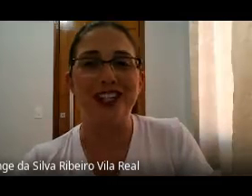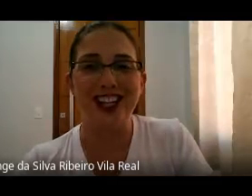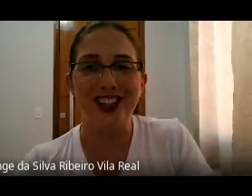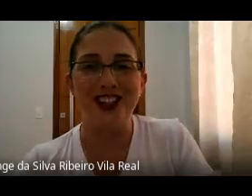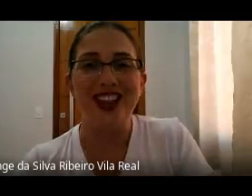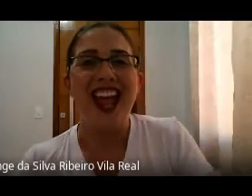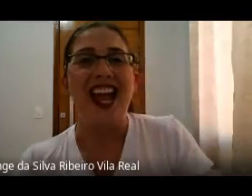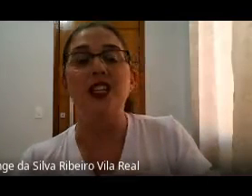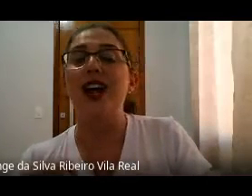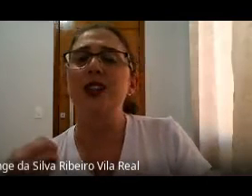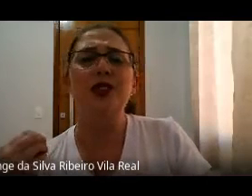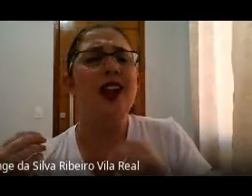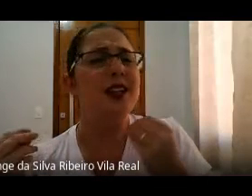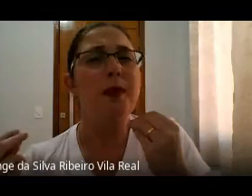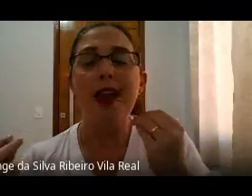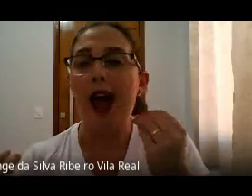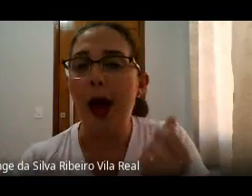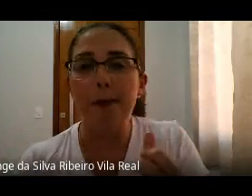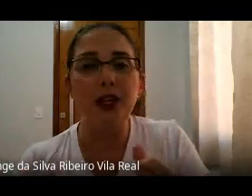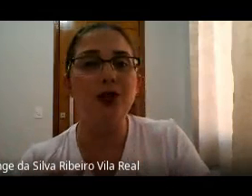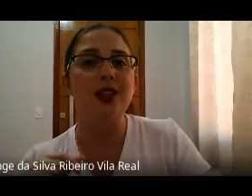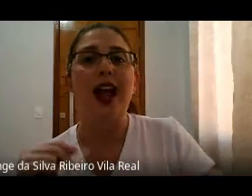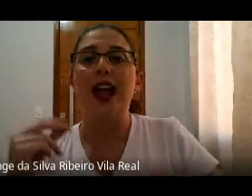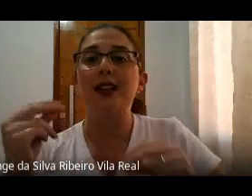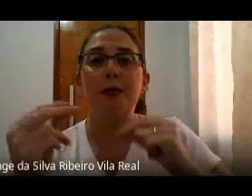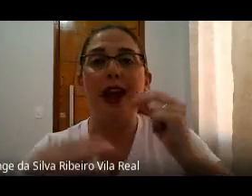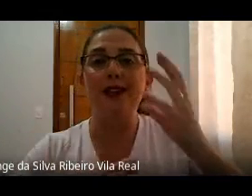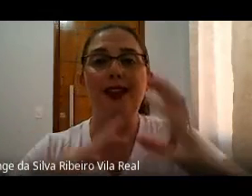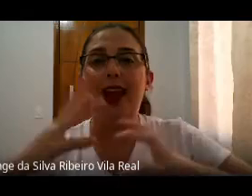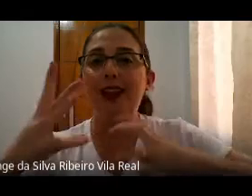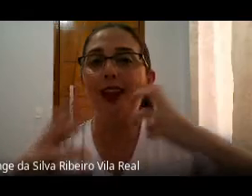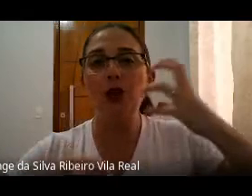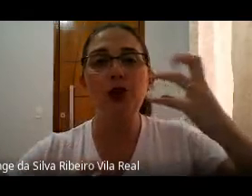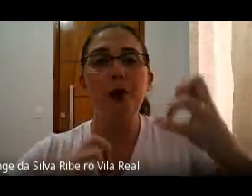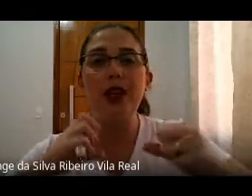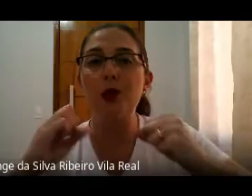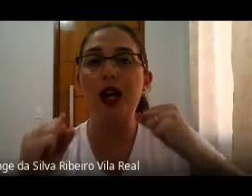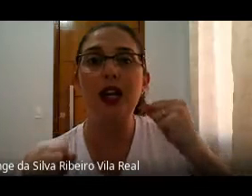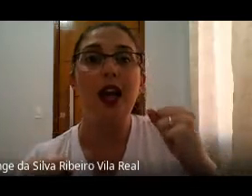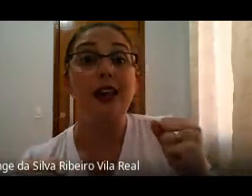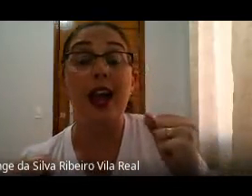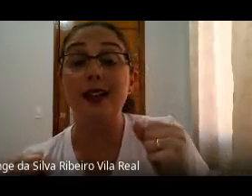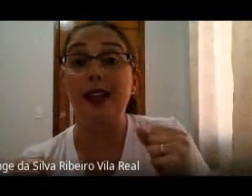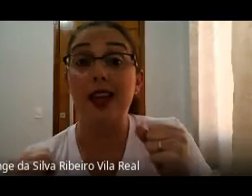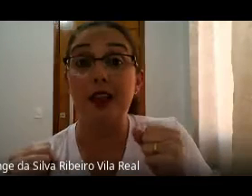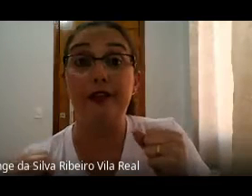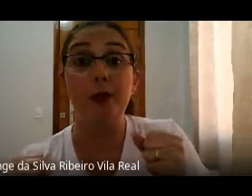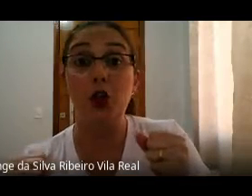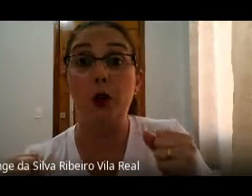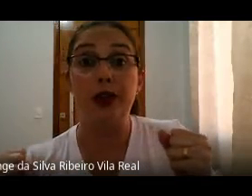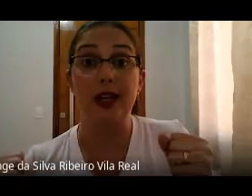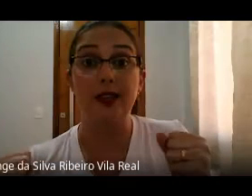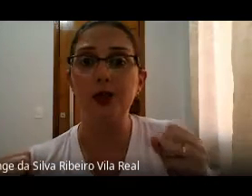surdos conversando, eles fazem os sinais bem rápidos, eles parecem, né, que tem um domínio ali